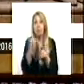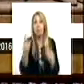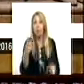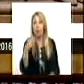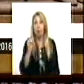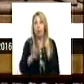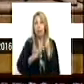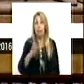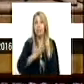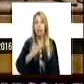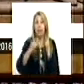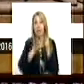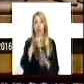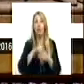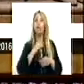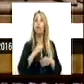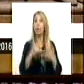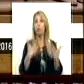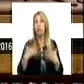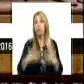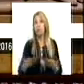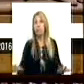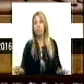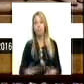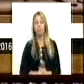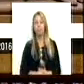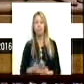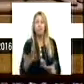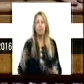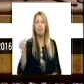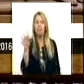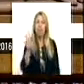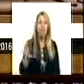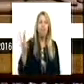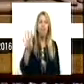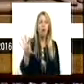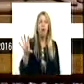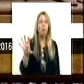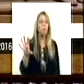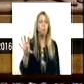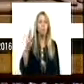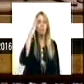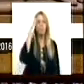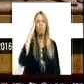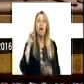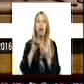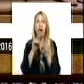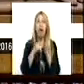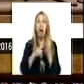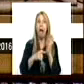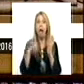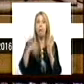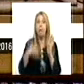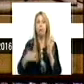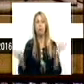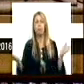o PSD e o CDS a votar contra. Pela forma, não devem ter muito por onde pegar. Falam de erratas